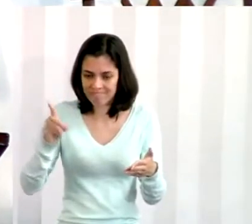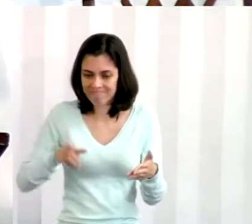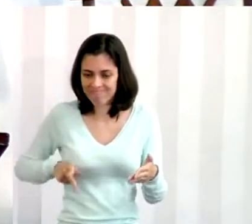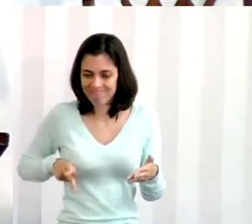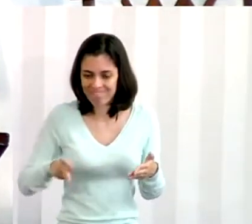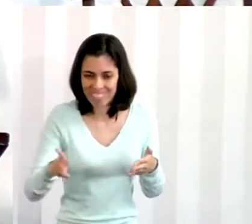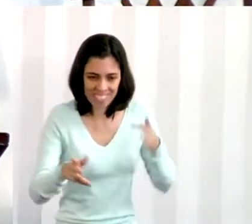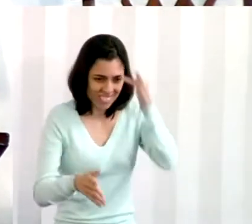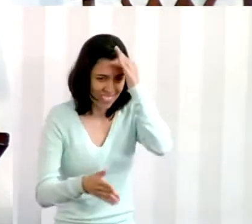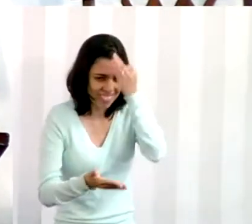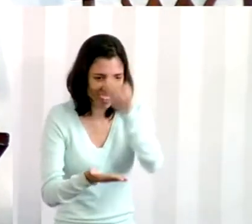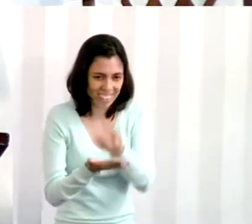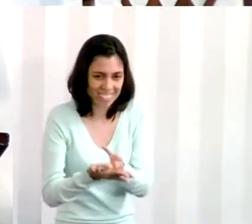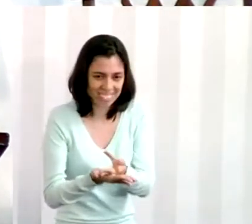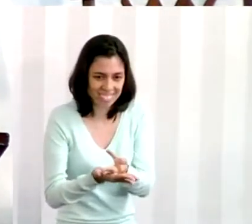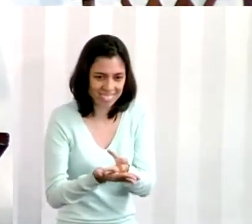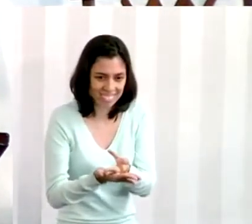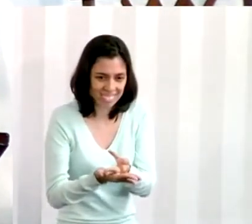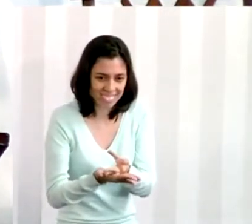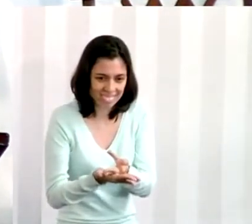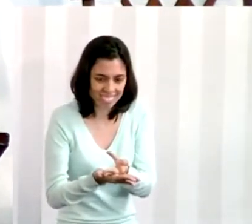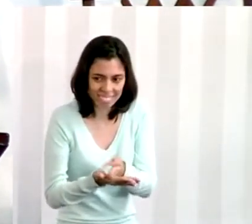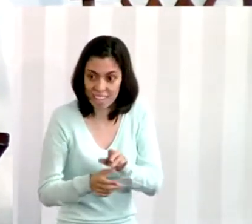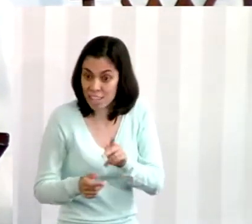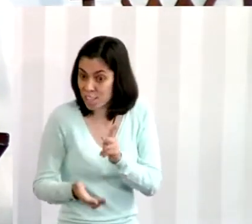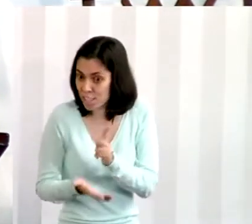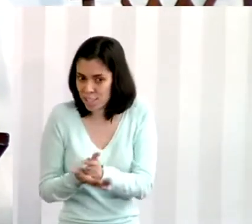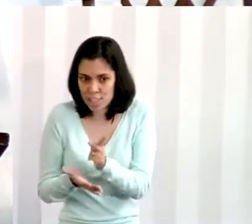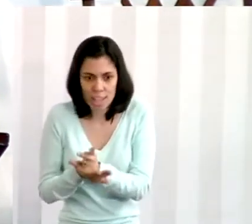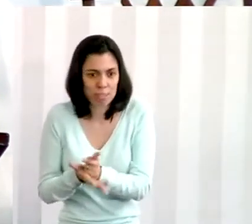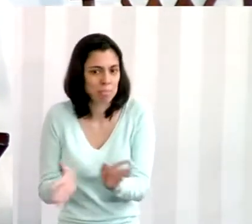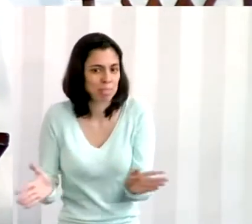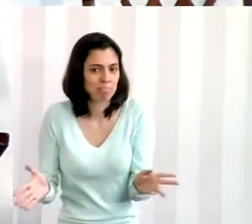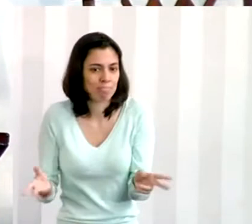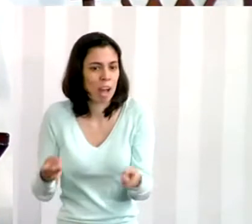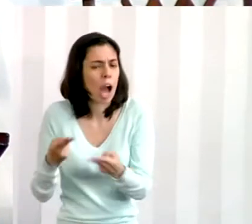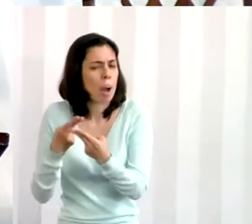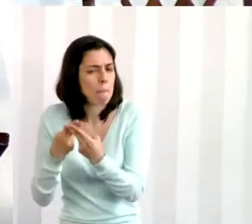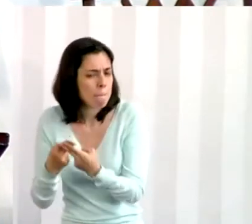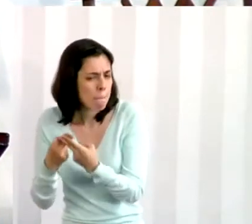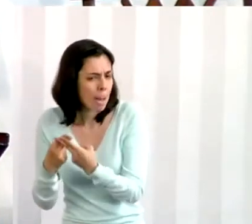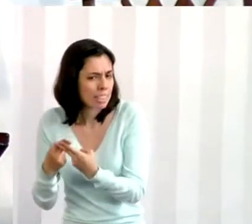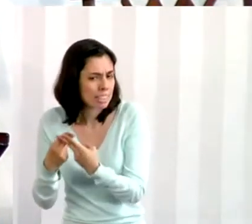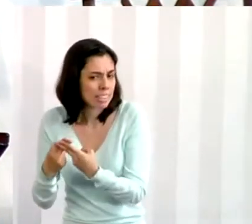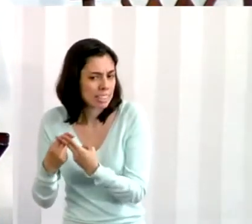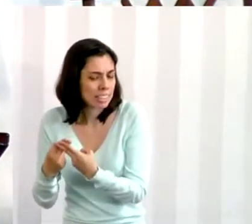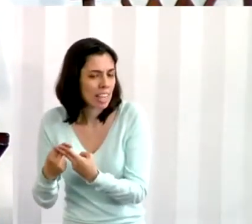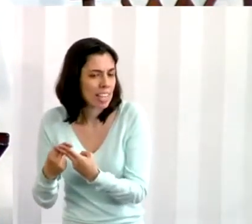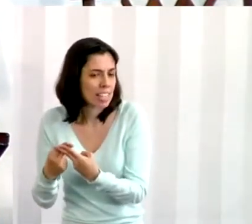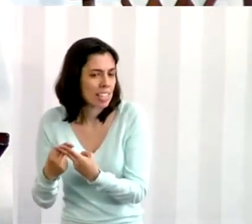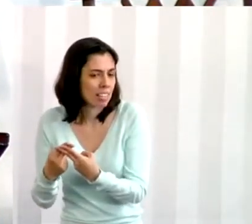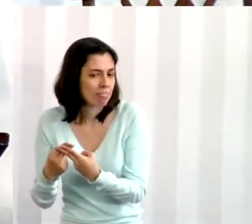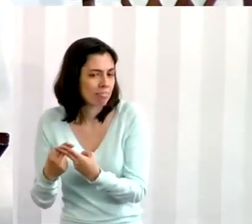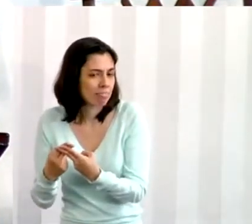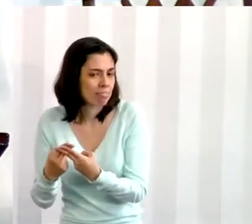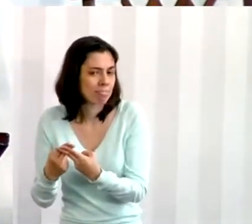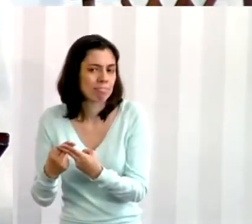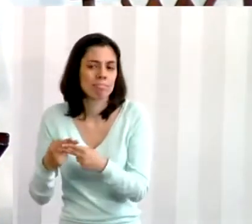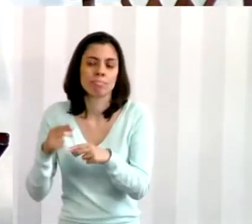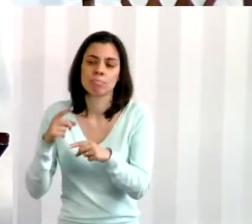permaneceu. Então a perseverança de Jó, ela não está tão relacionada às atitudes, porque ele